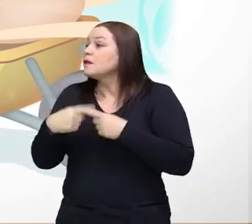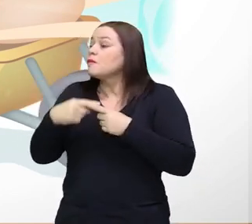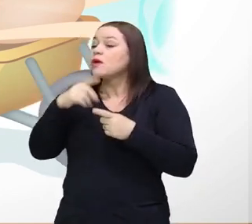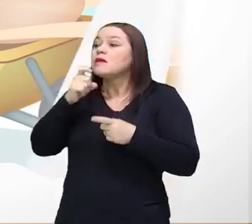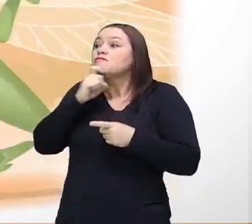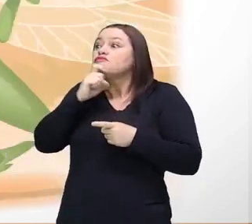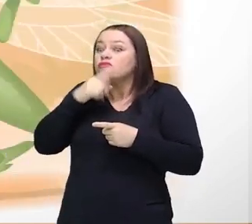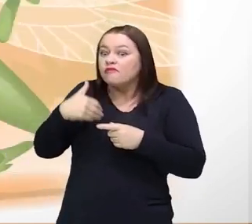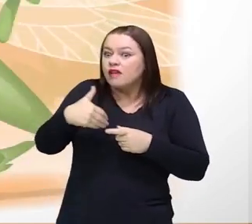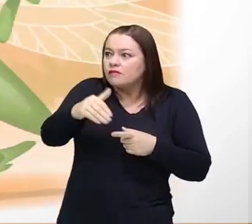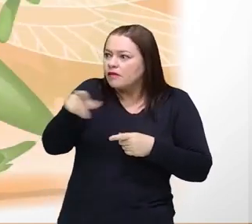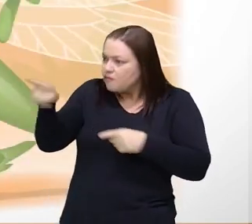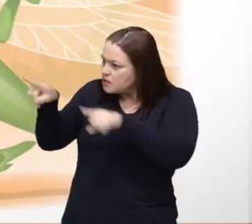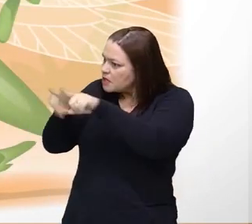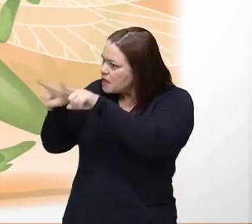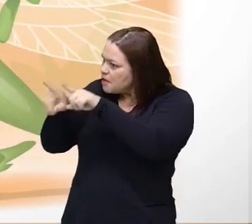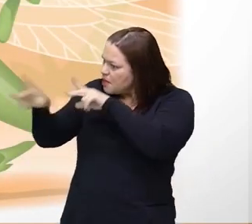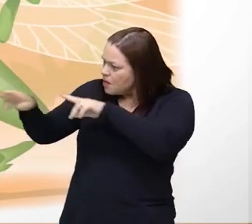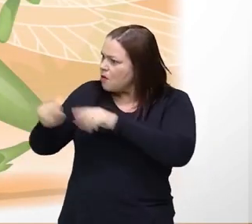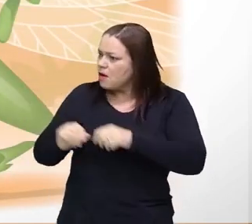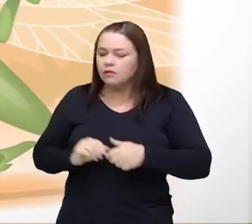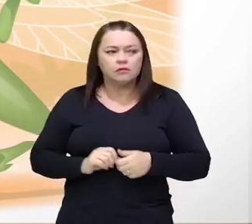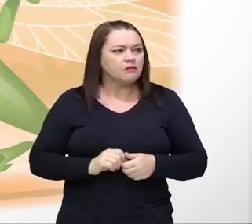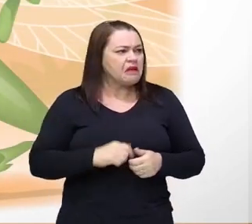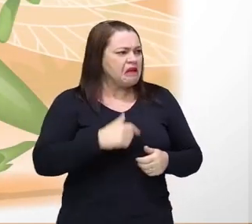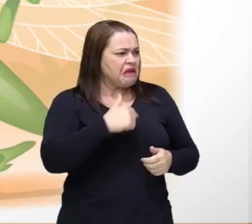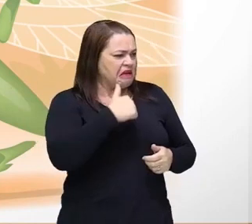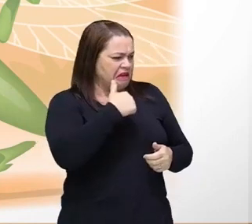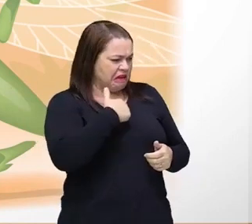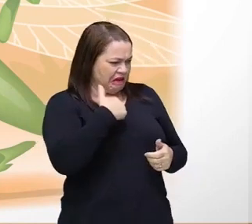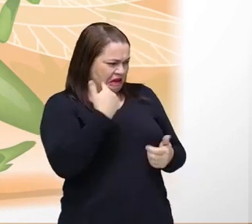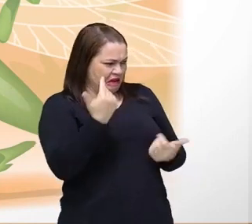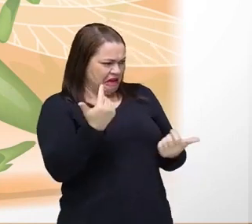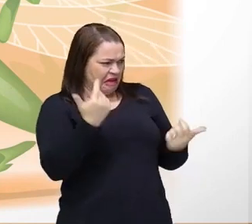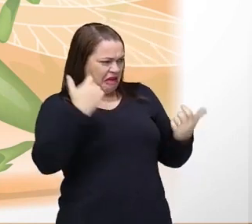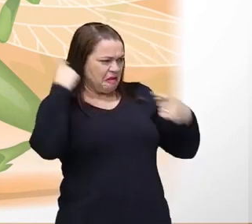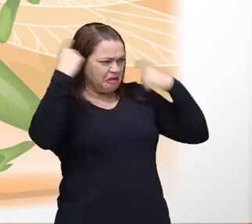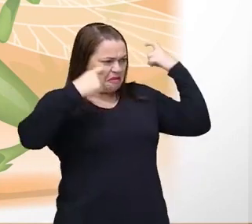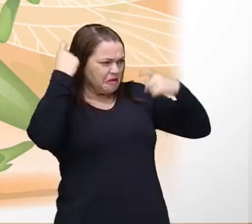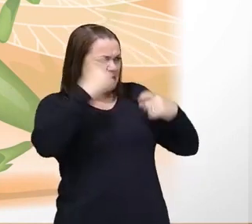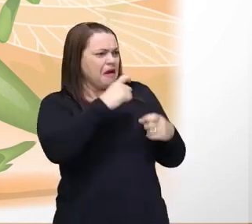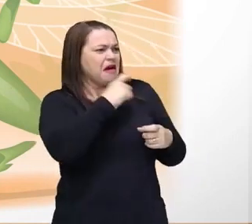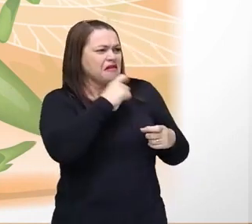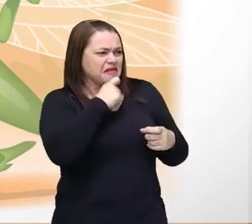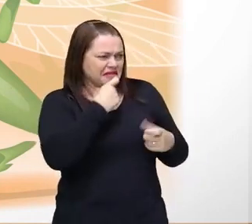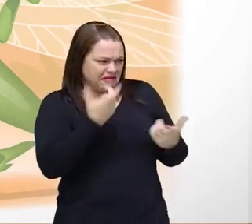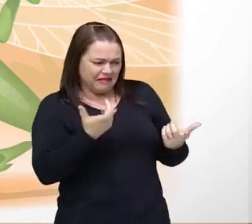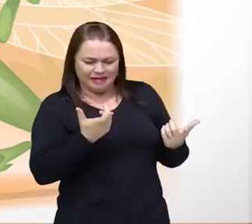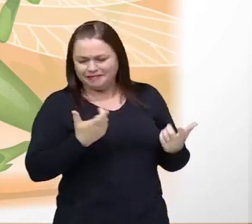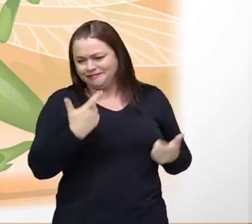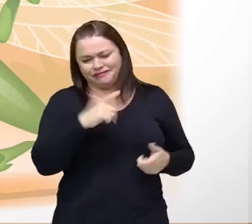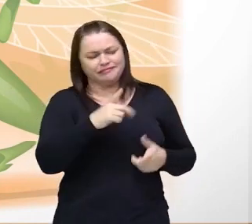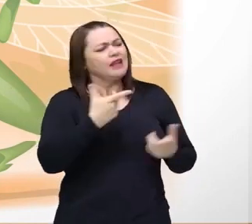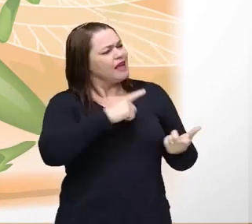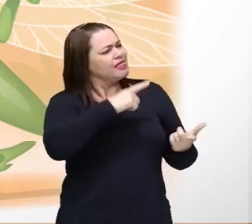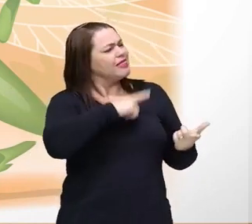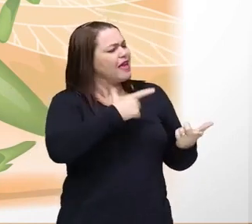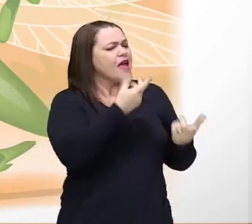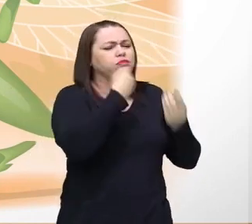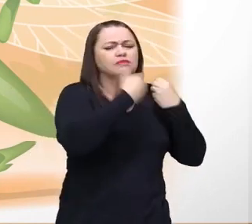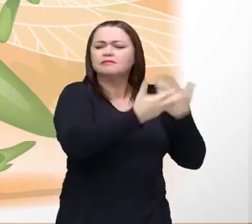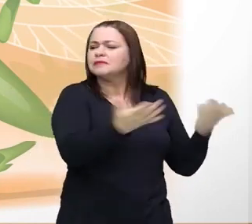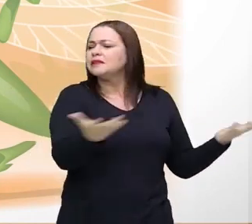faça o mesmo. Eu me preocupar com o inverno? Perguntou a cigarra. Temos comida de sobra por